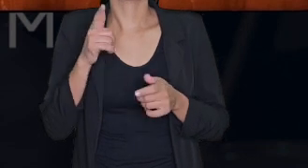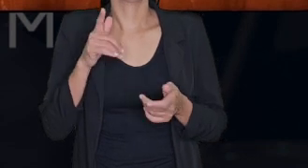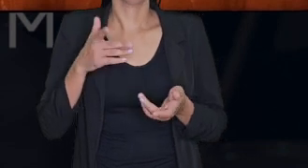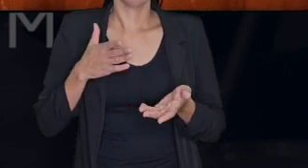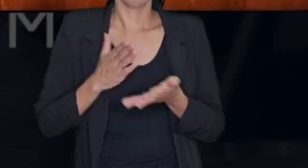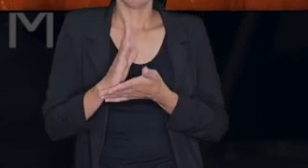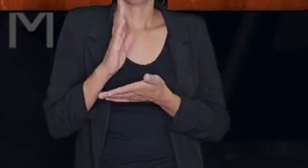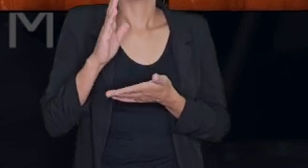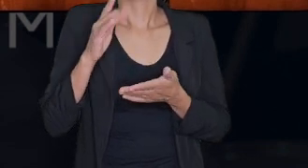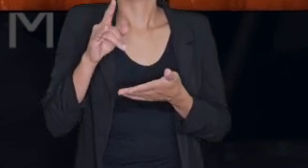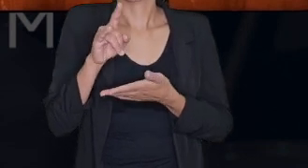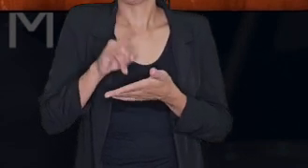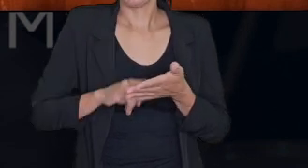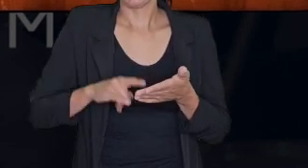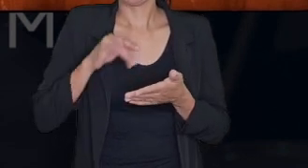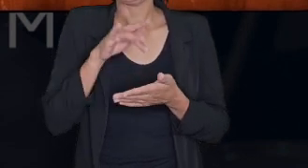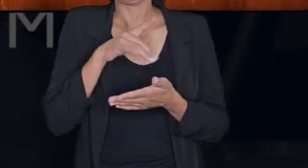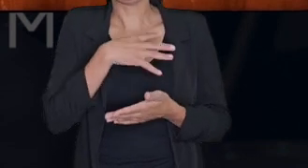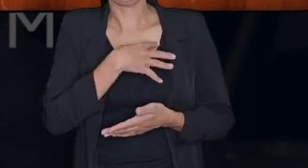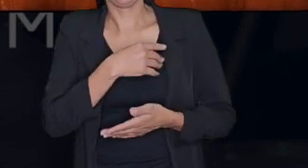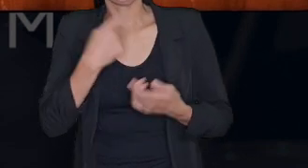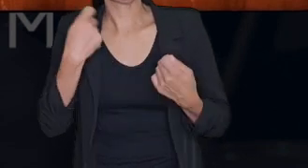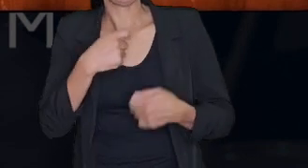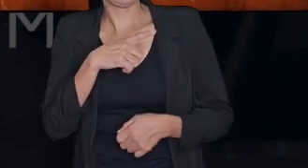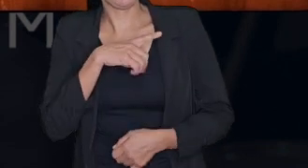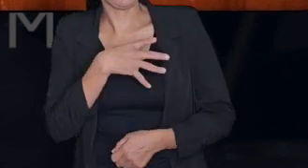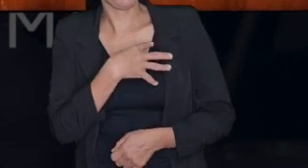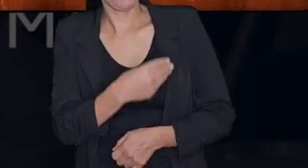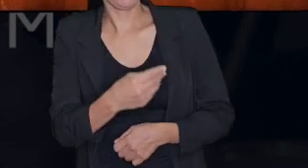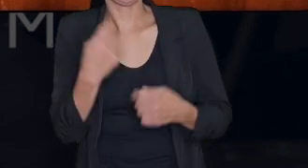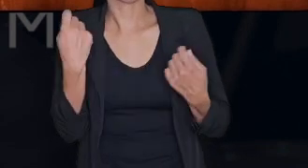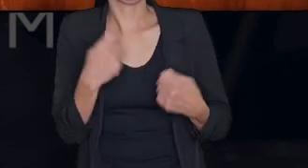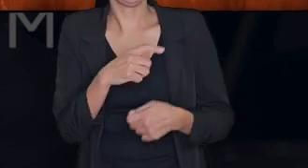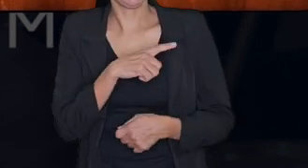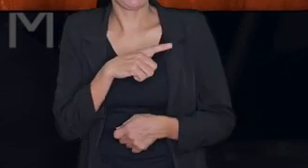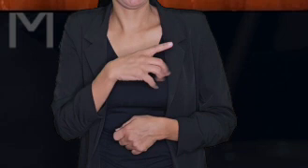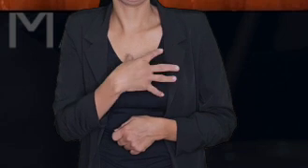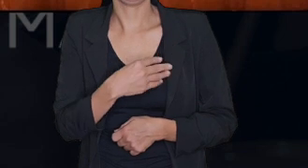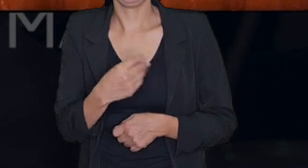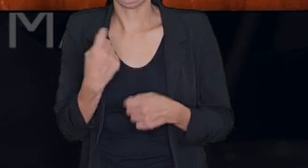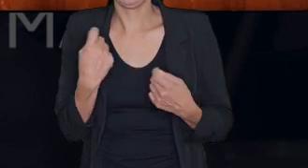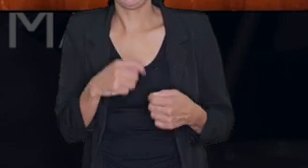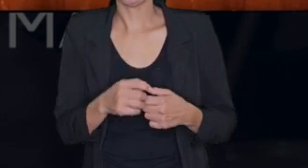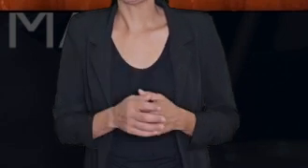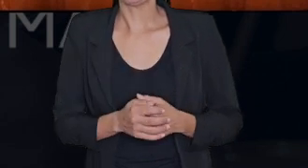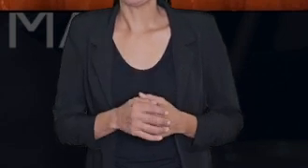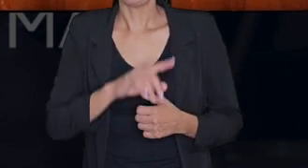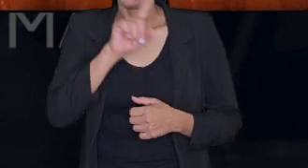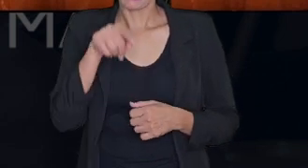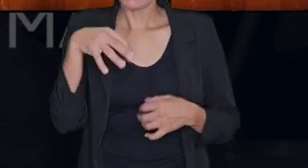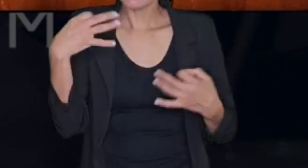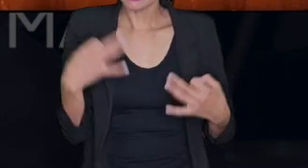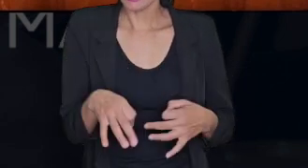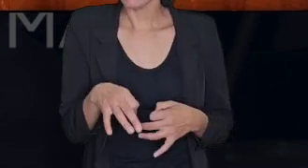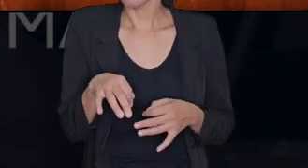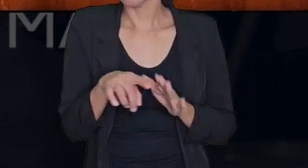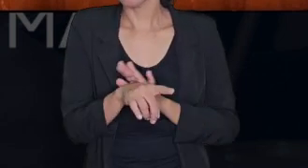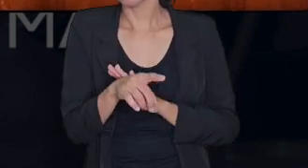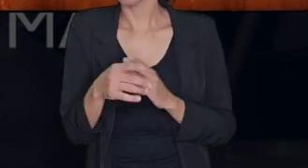do companheiro pode ser reconhecida por escritura desde que todos os outros herdeiros... Então tem que ter filho, tem que ter